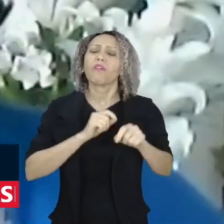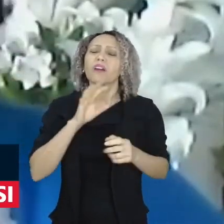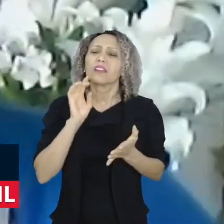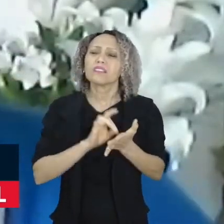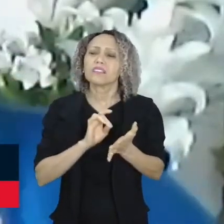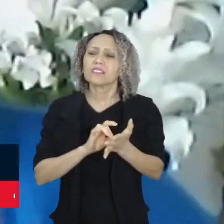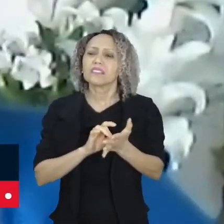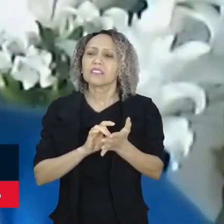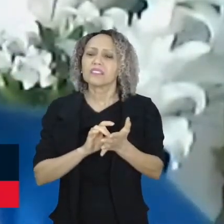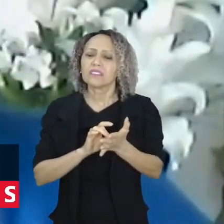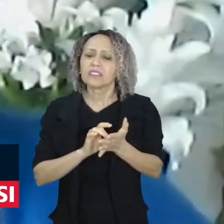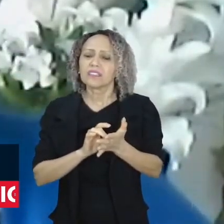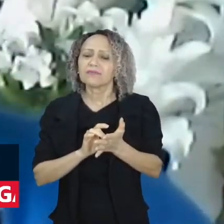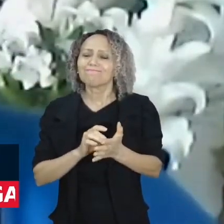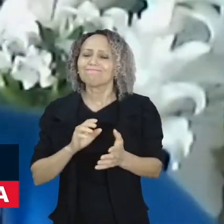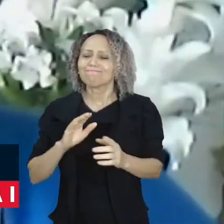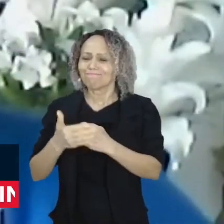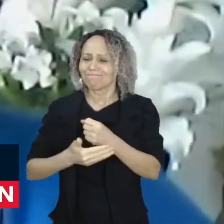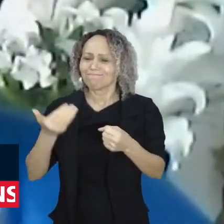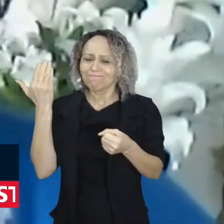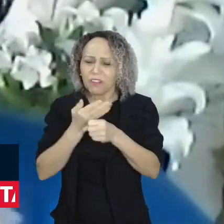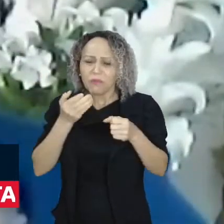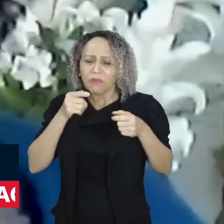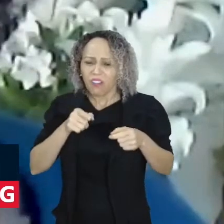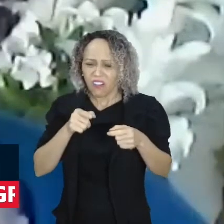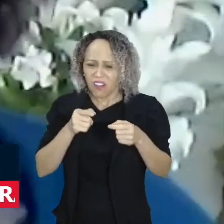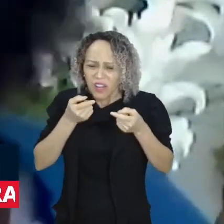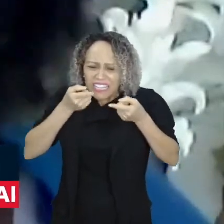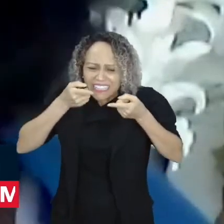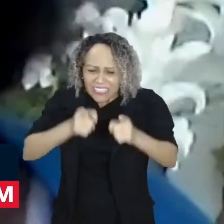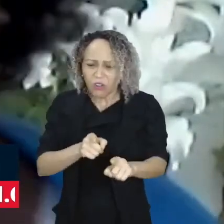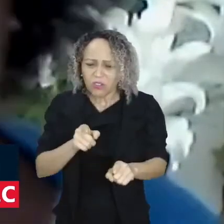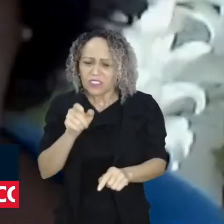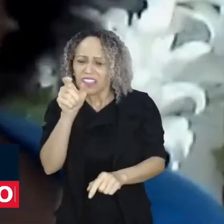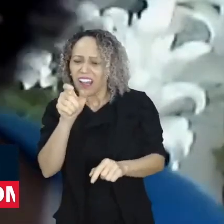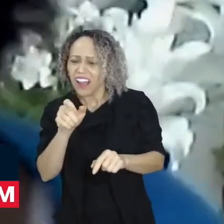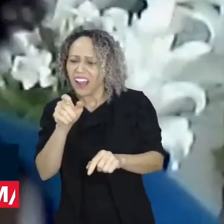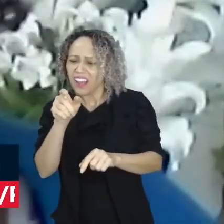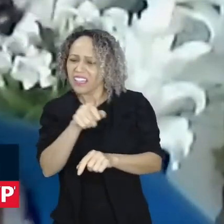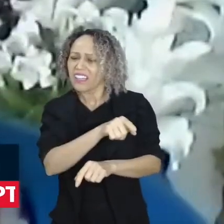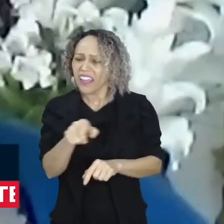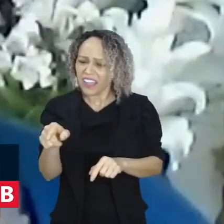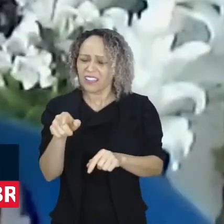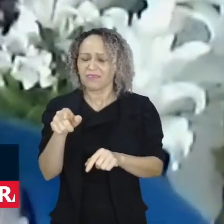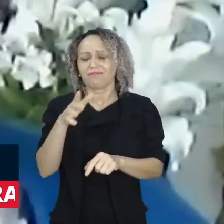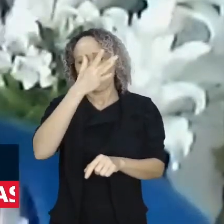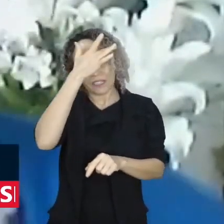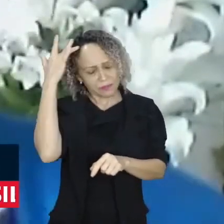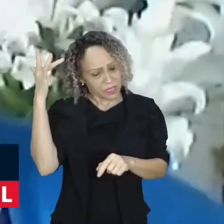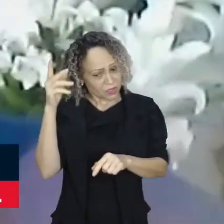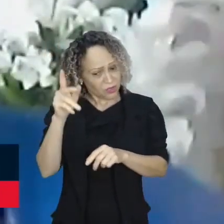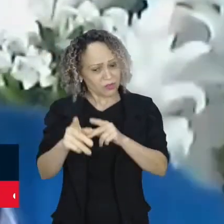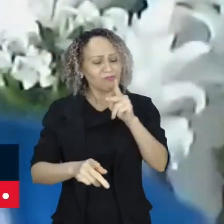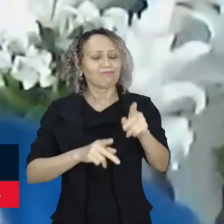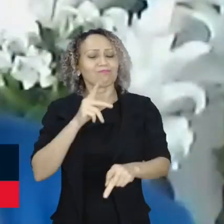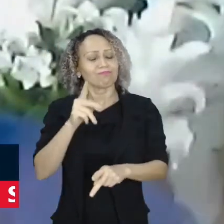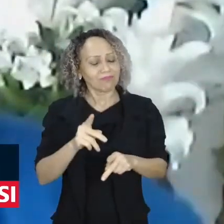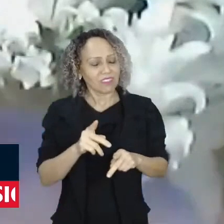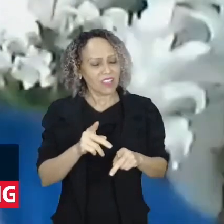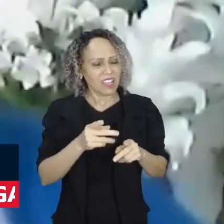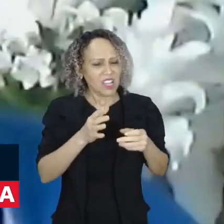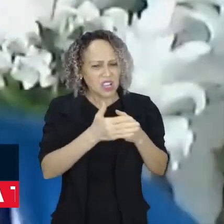Rousseff, né, eles deram um golpe. Eles deram um golpe, não foi só na presidenta Dilma,